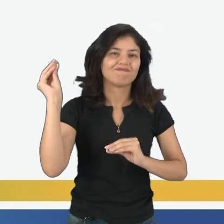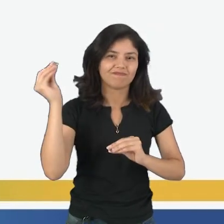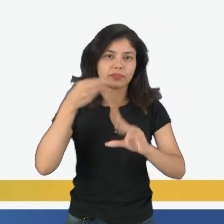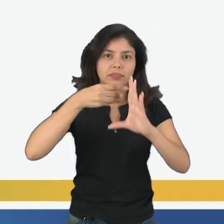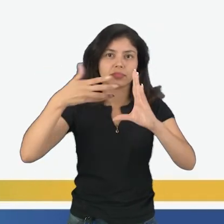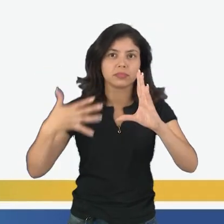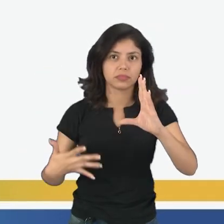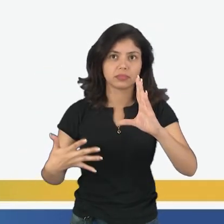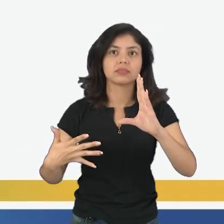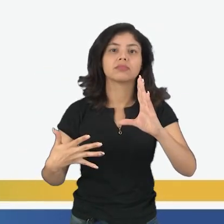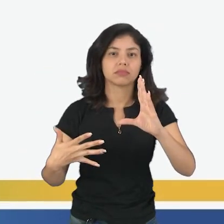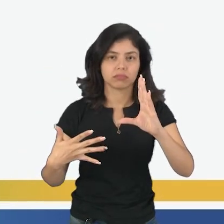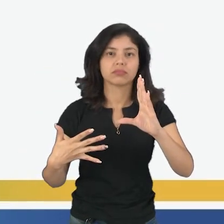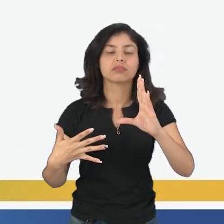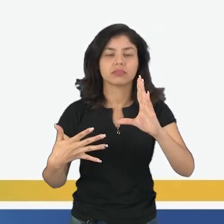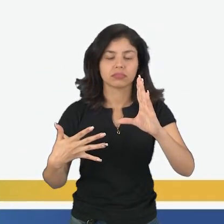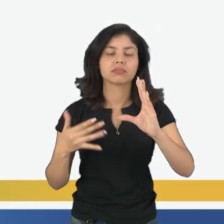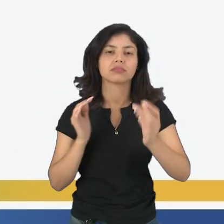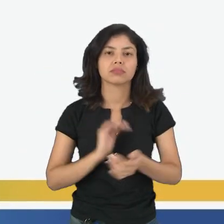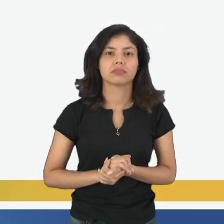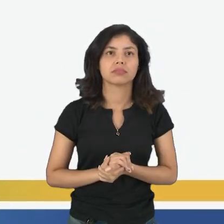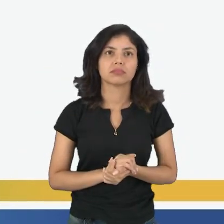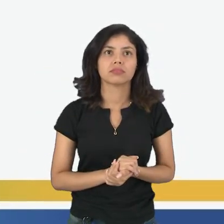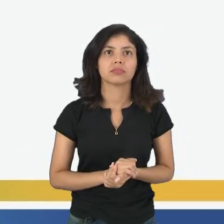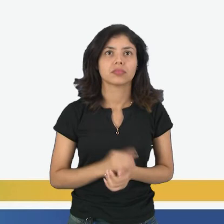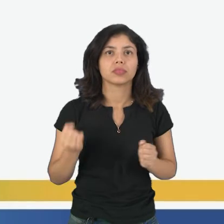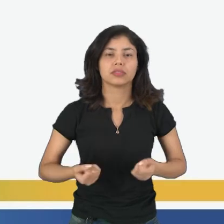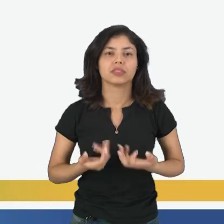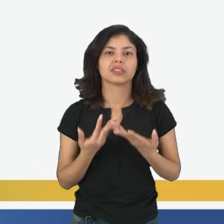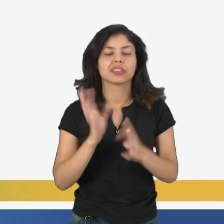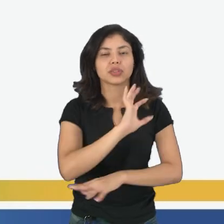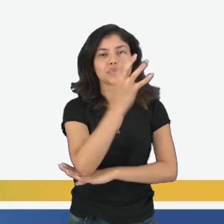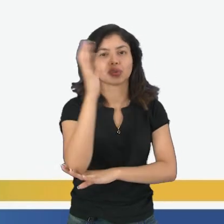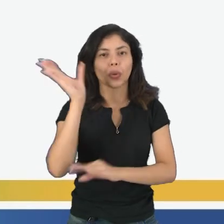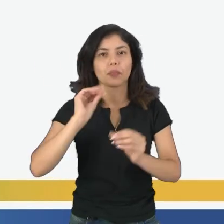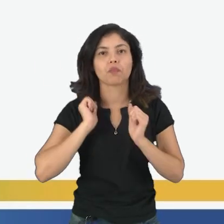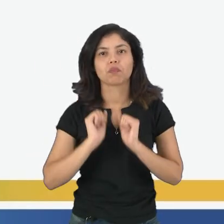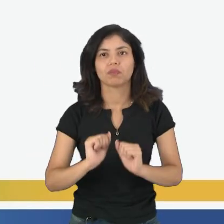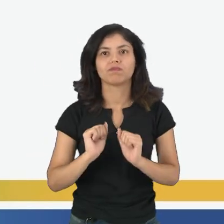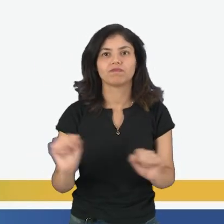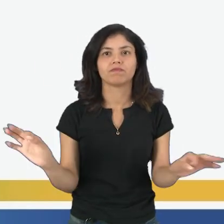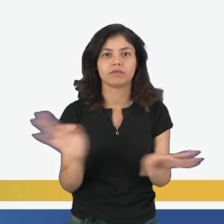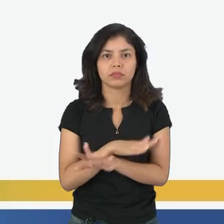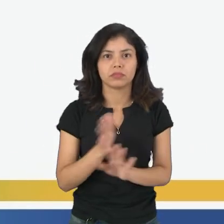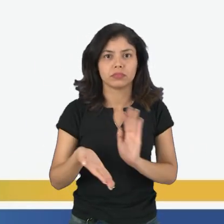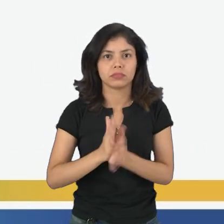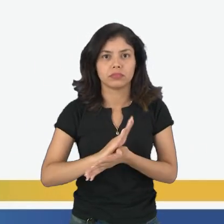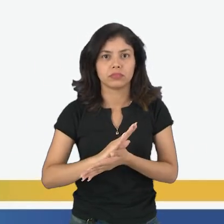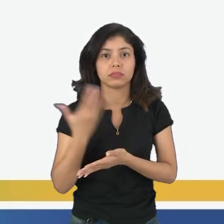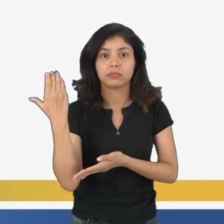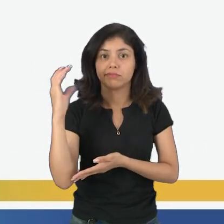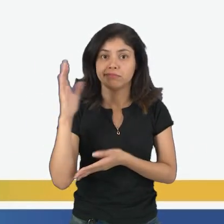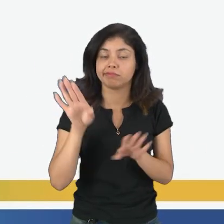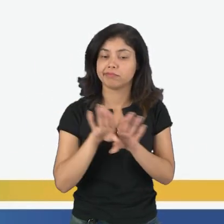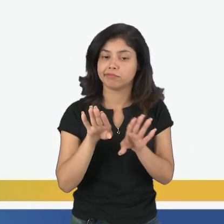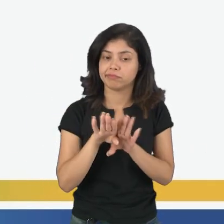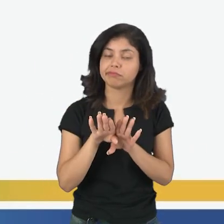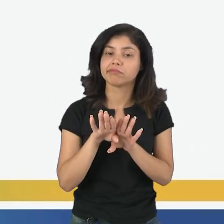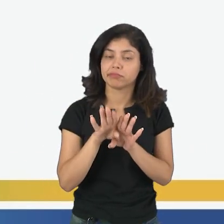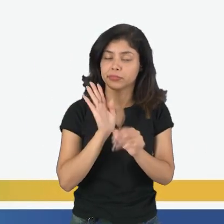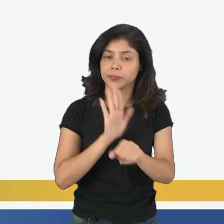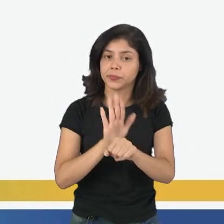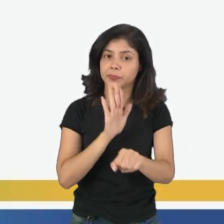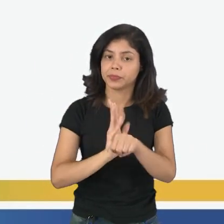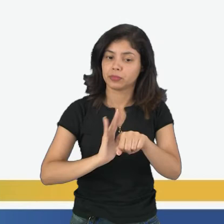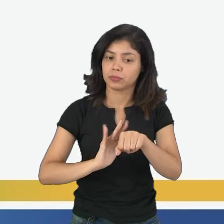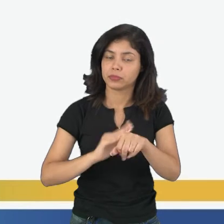espécies, muitas essências das florestas podem ser aplicadas para a medicina para curar doenças, a